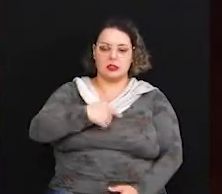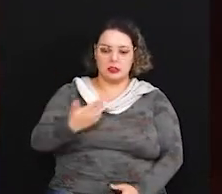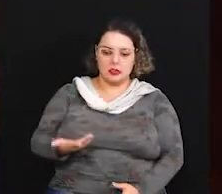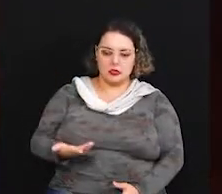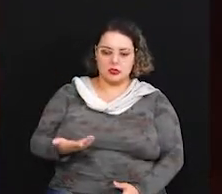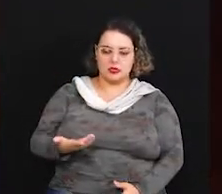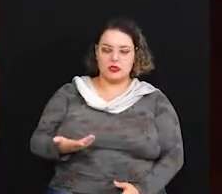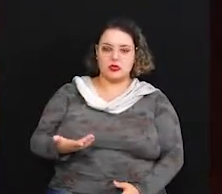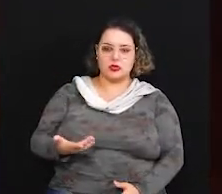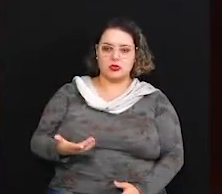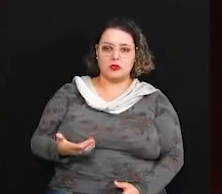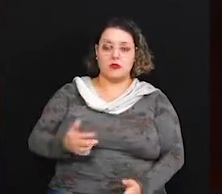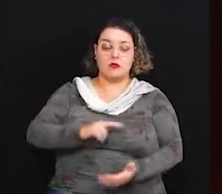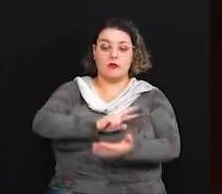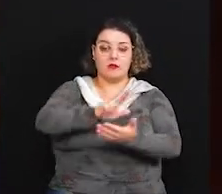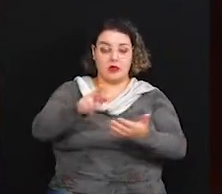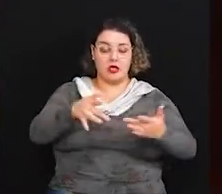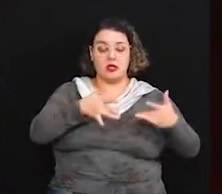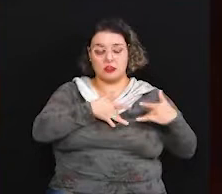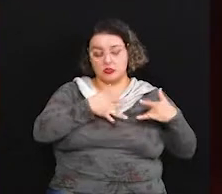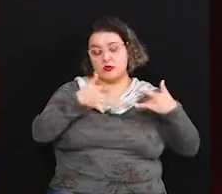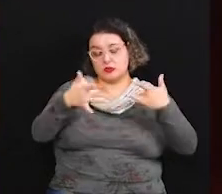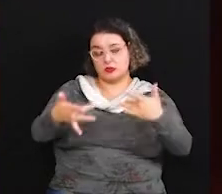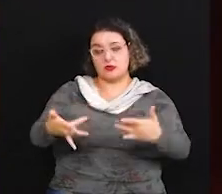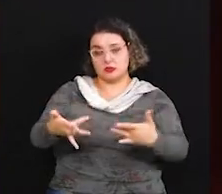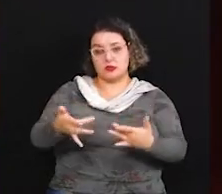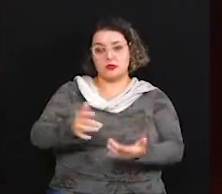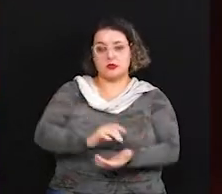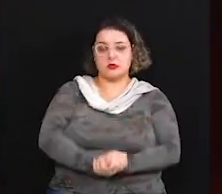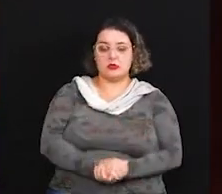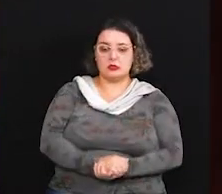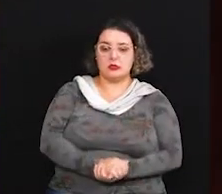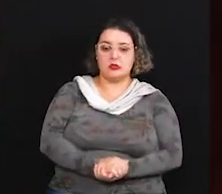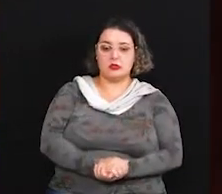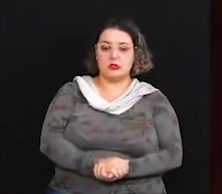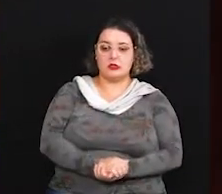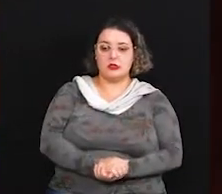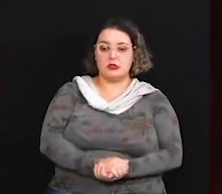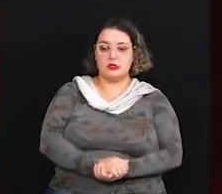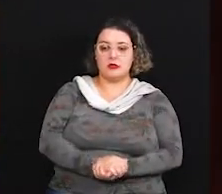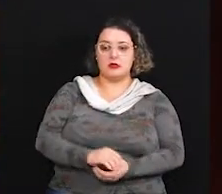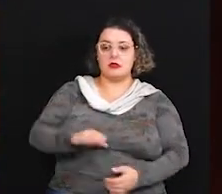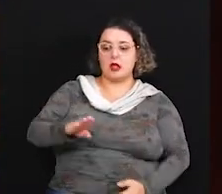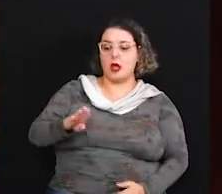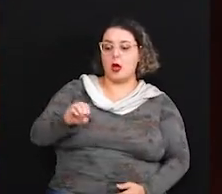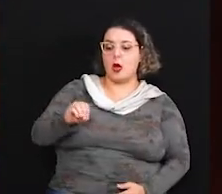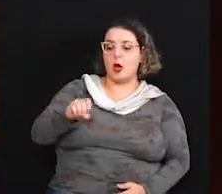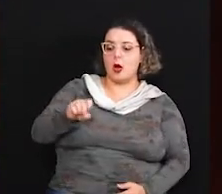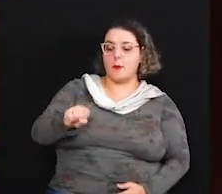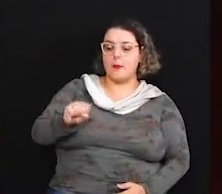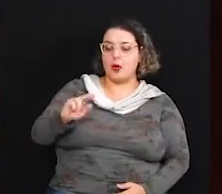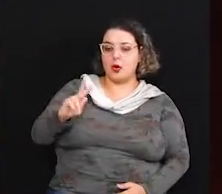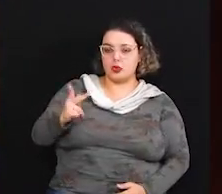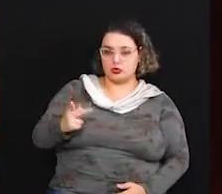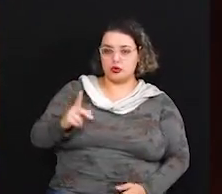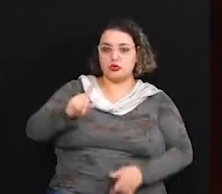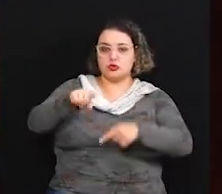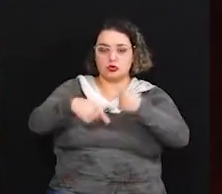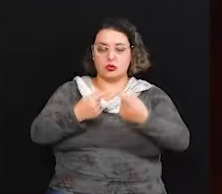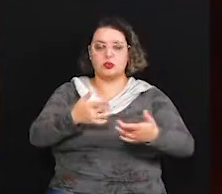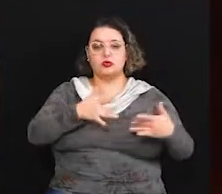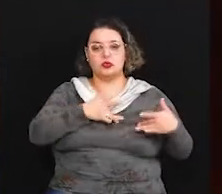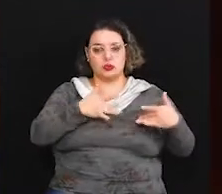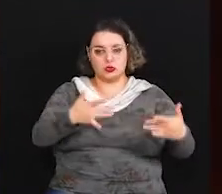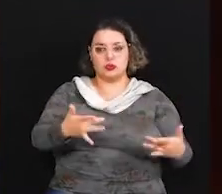que muitos dos voluntários, uma boa parte deles veio da Bosch, e vários outros